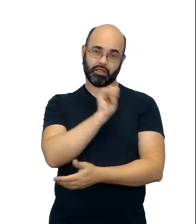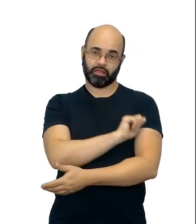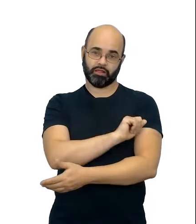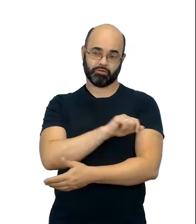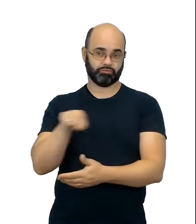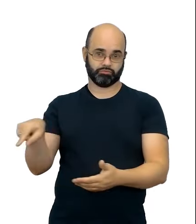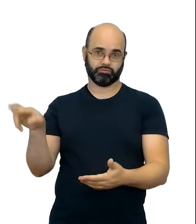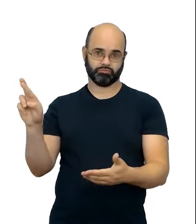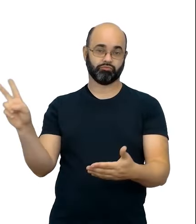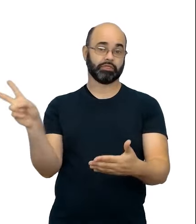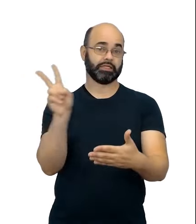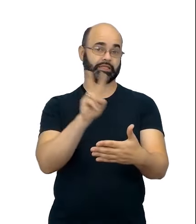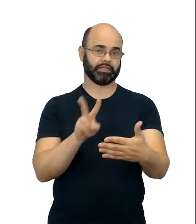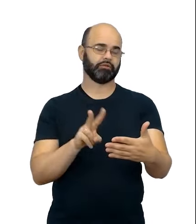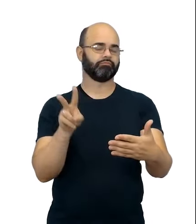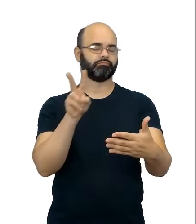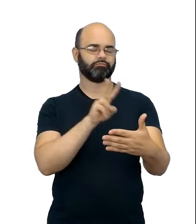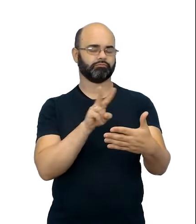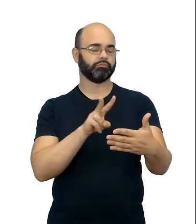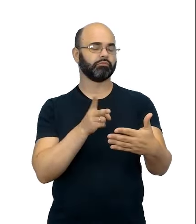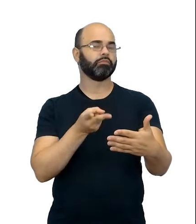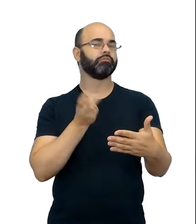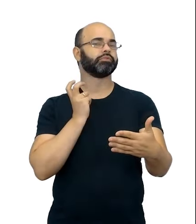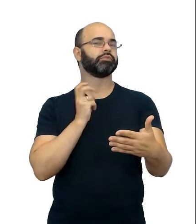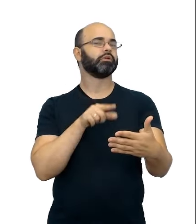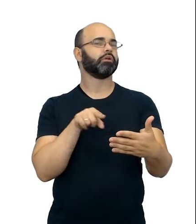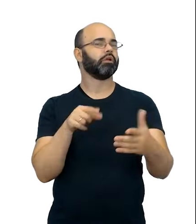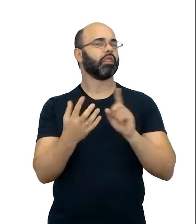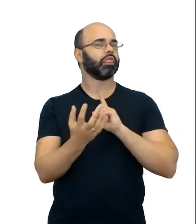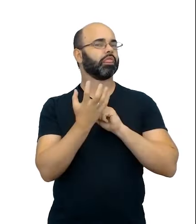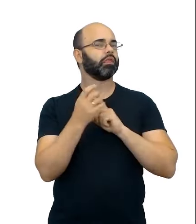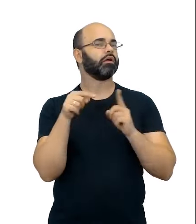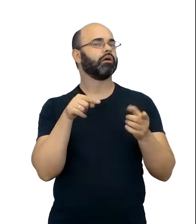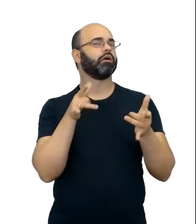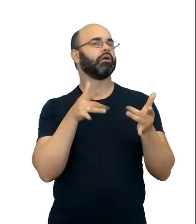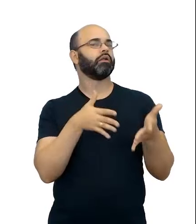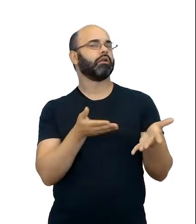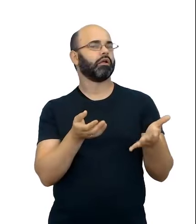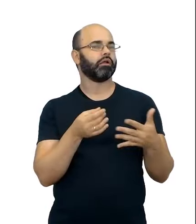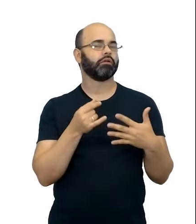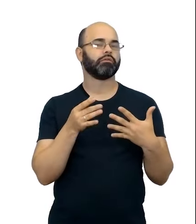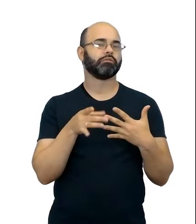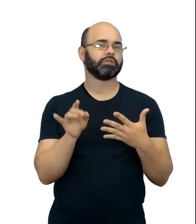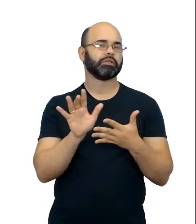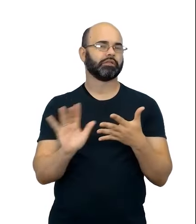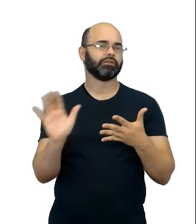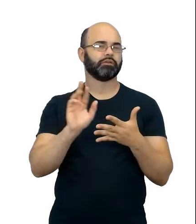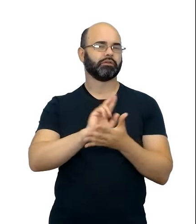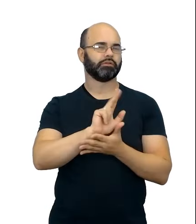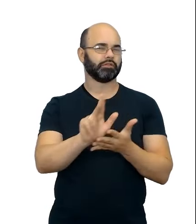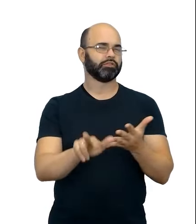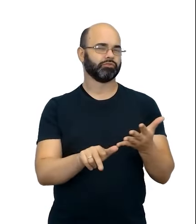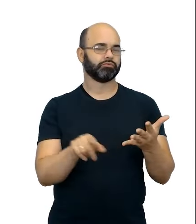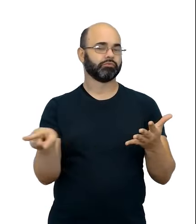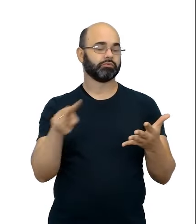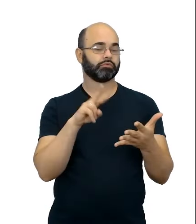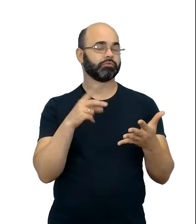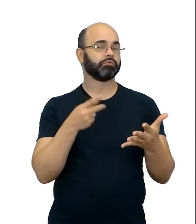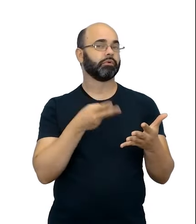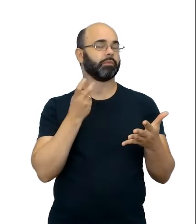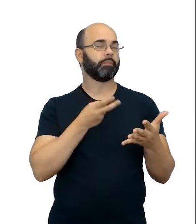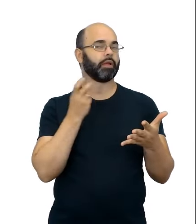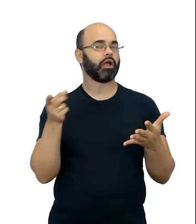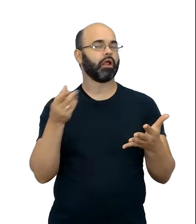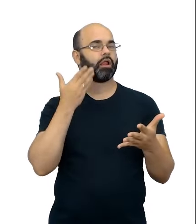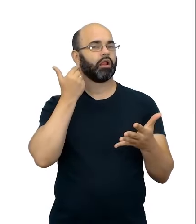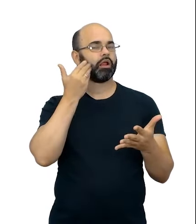leitura desses textos multimodais e multissemióticos. Mais elementos